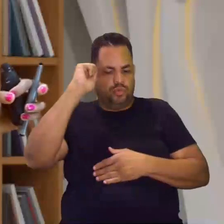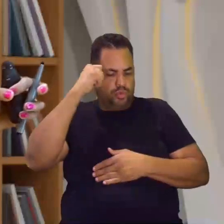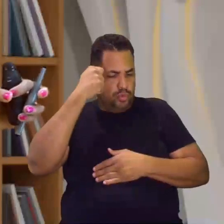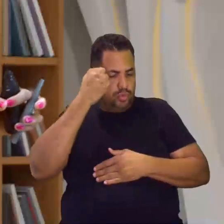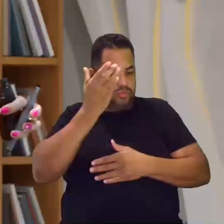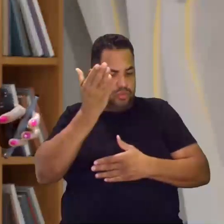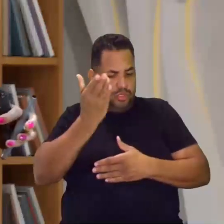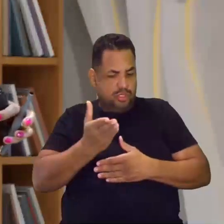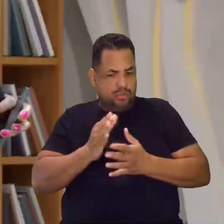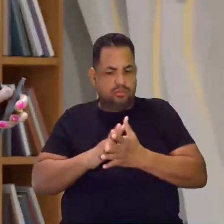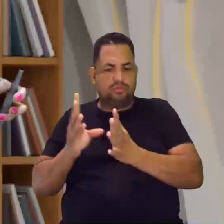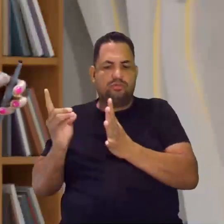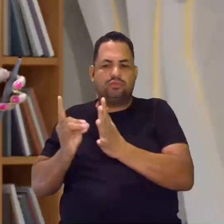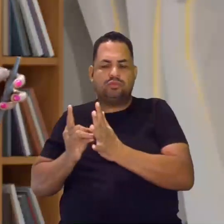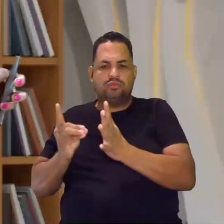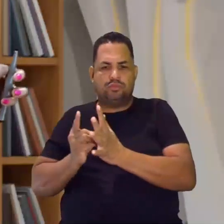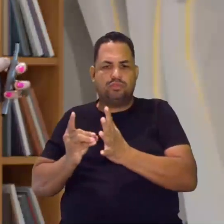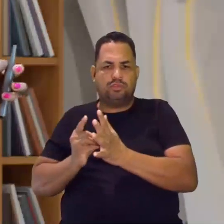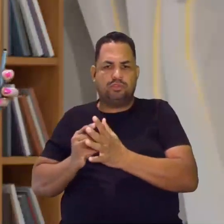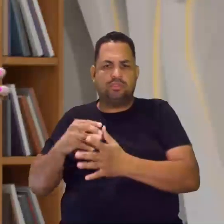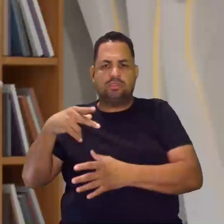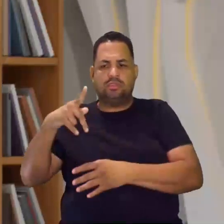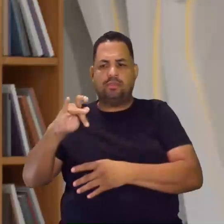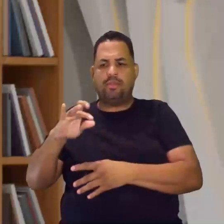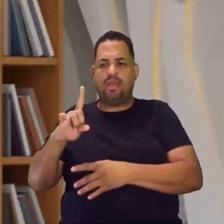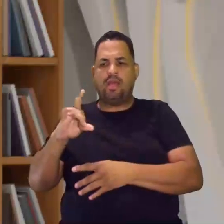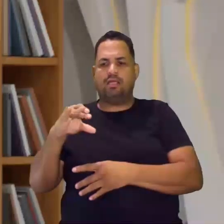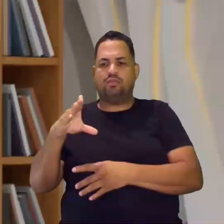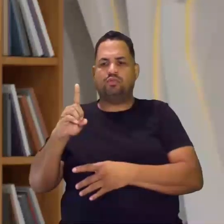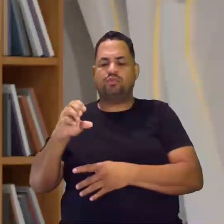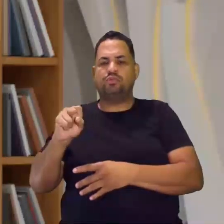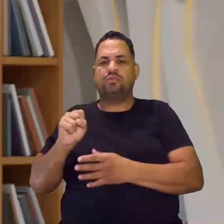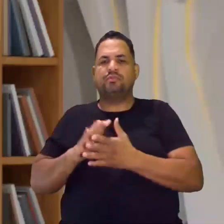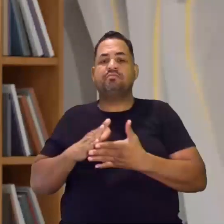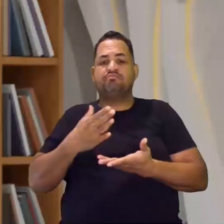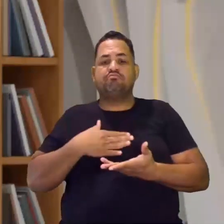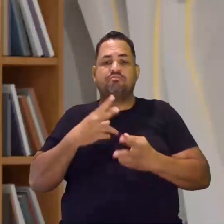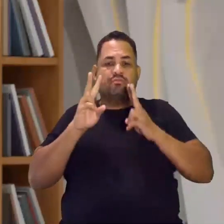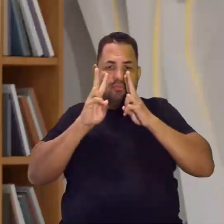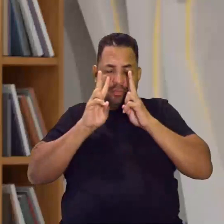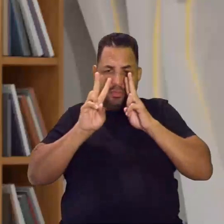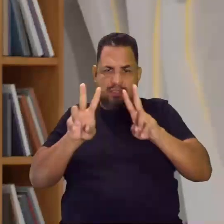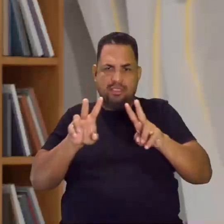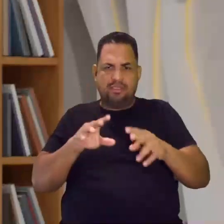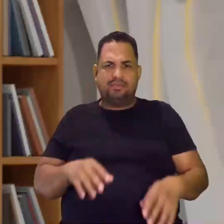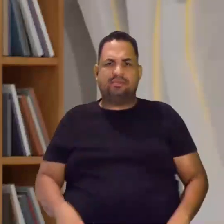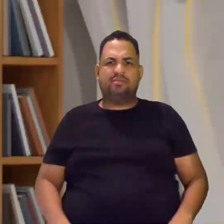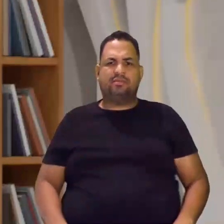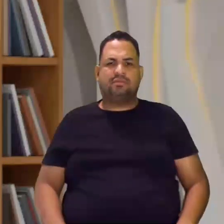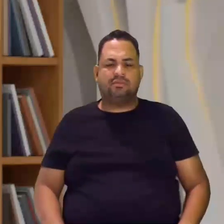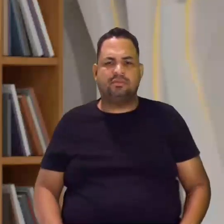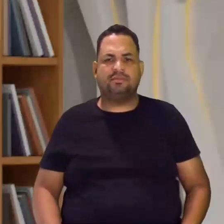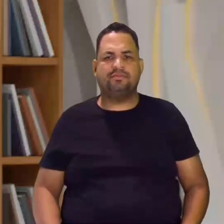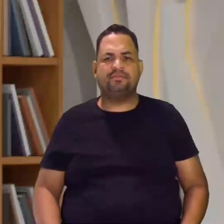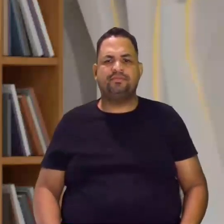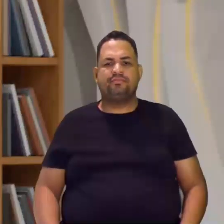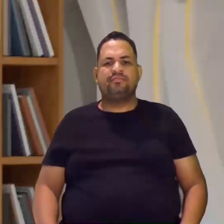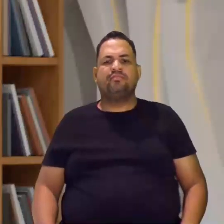nomenclatura de pardos, né? Então a gente percebe esses dados. Eu vou trazer na aula de desigualdade para